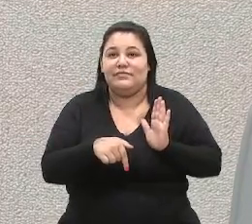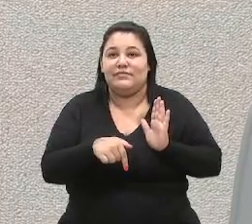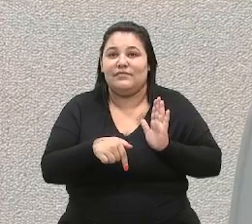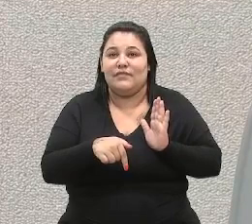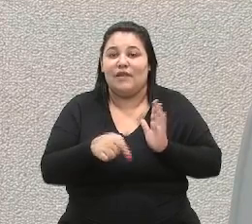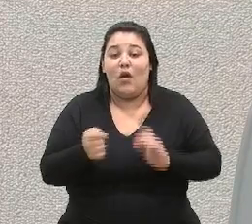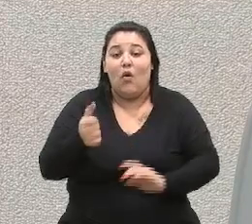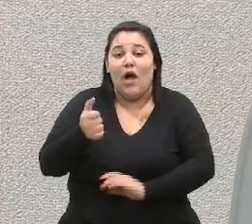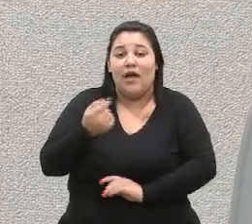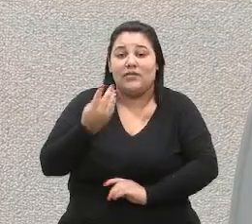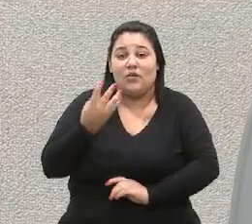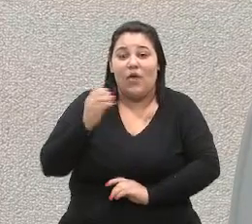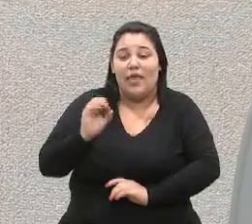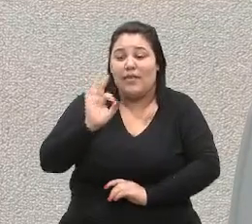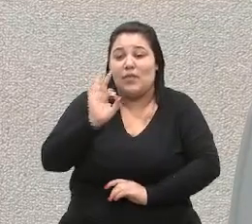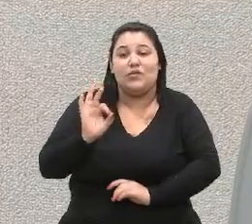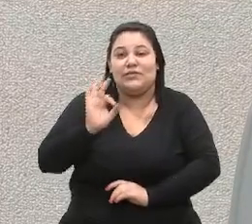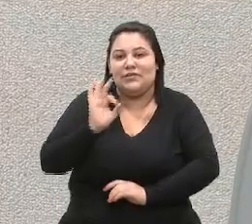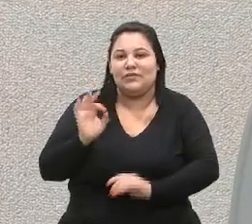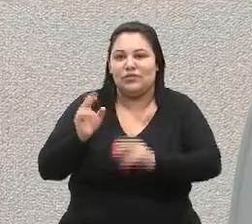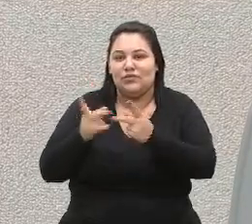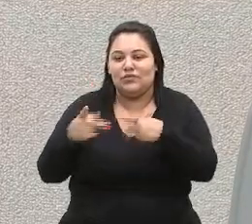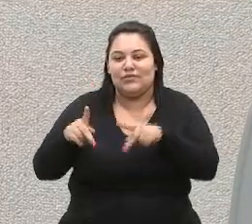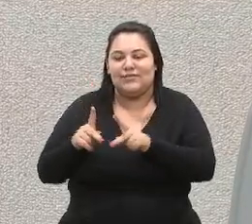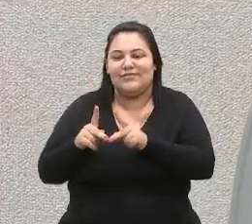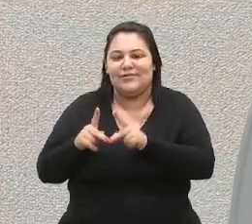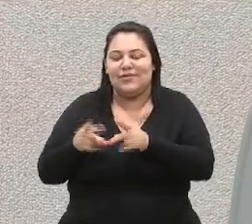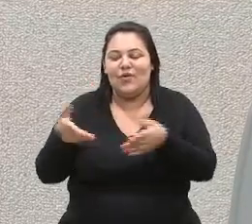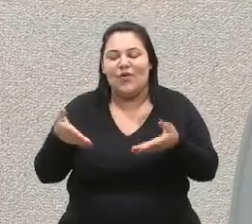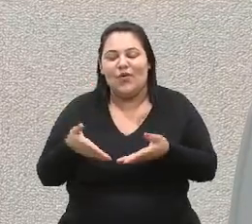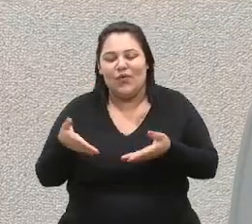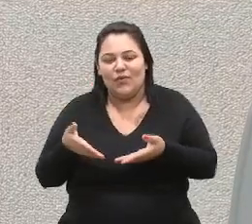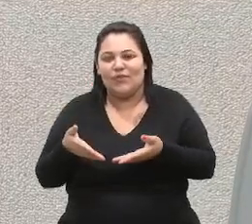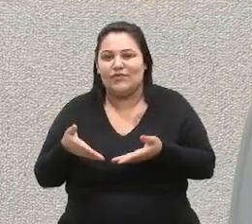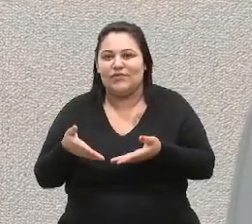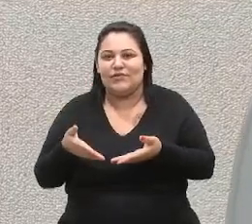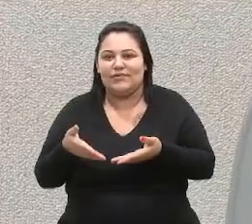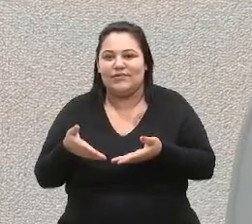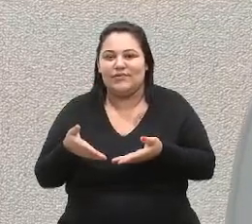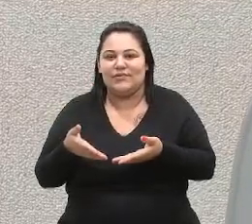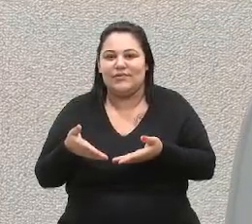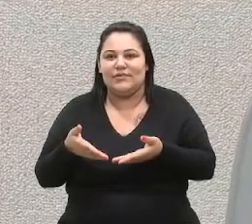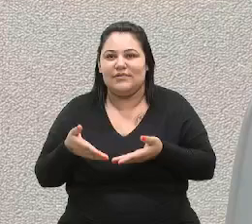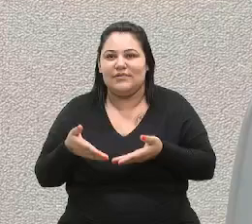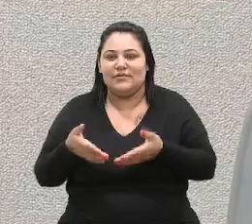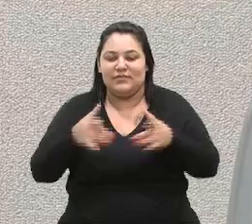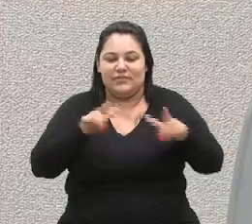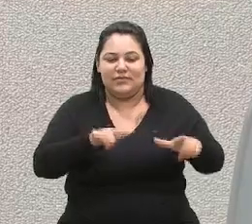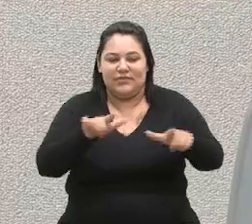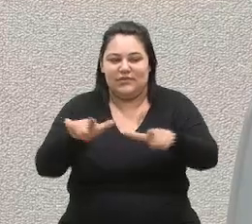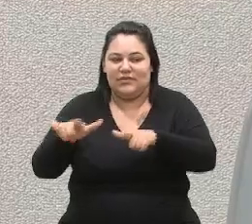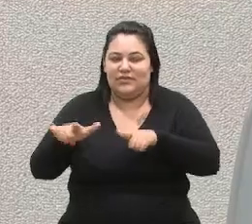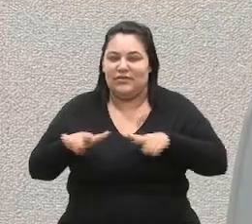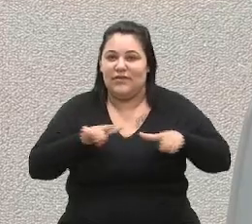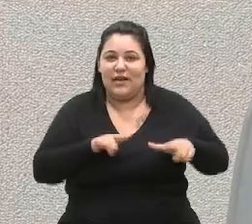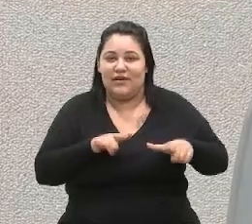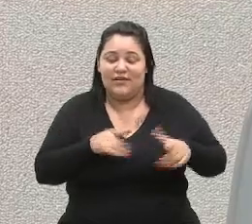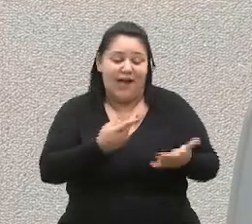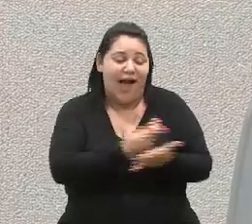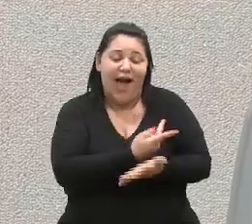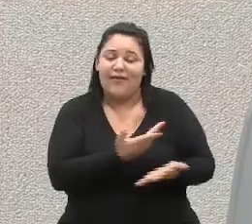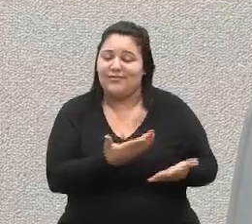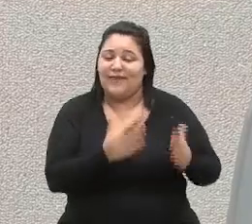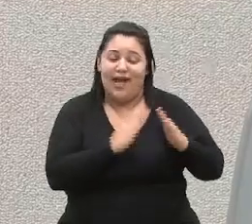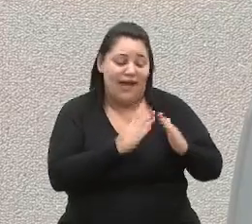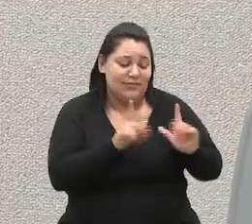quase 40% delas estão justamente nesses lugares irregulares.